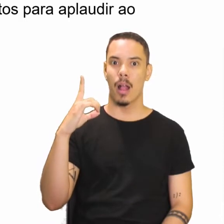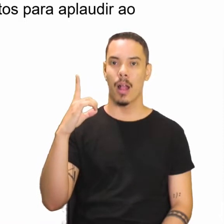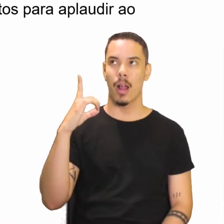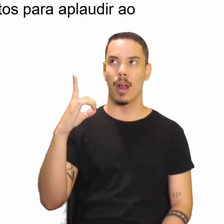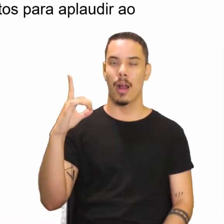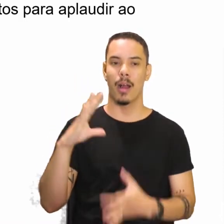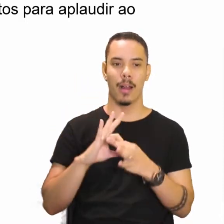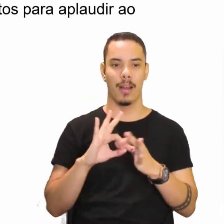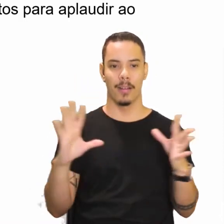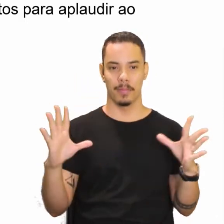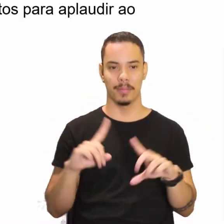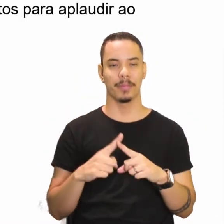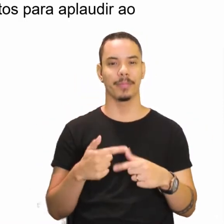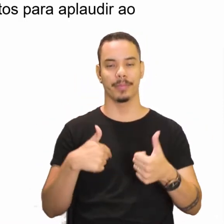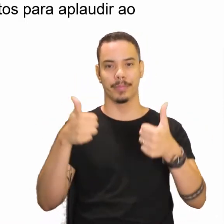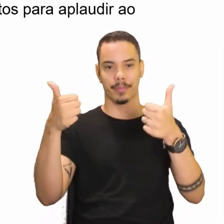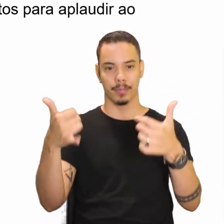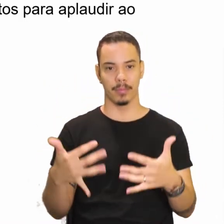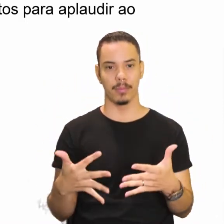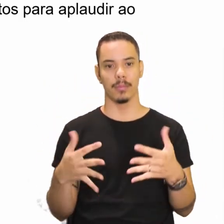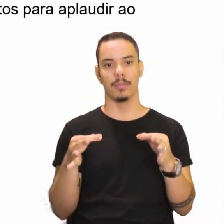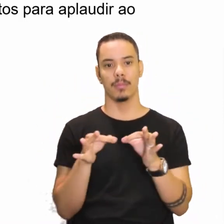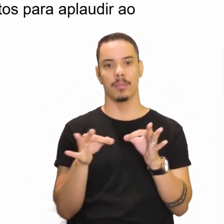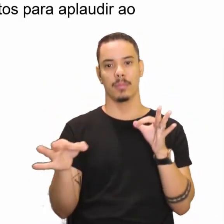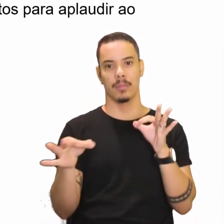então você vai estar dizendo distância